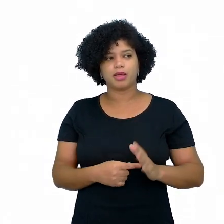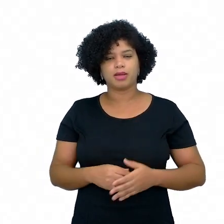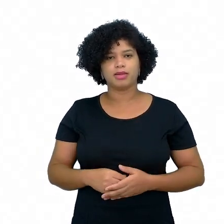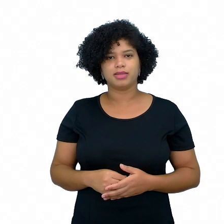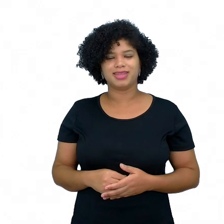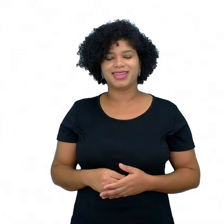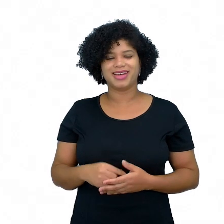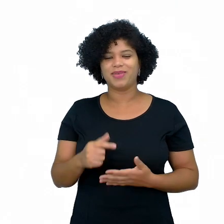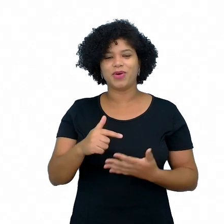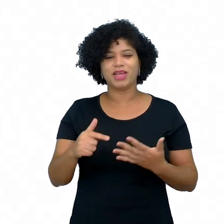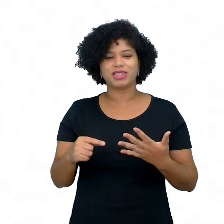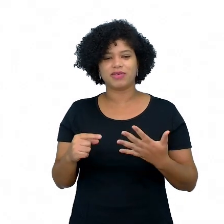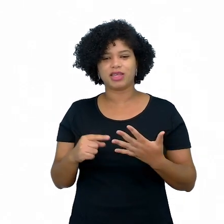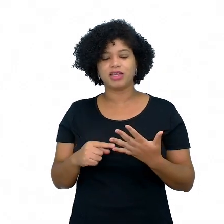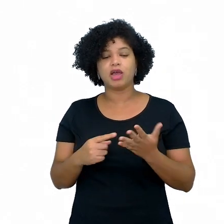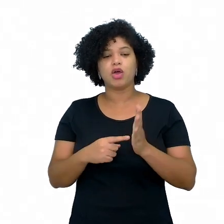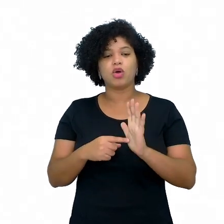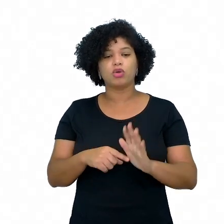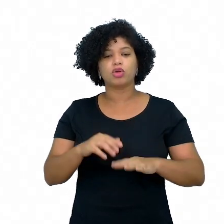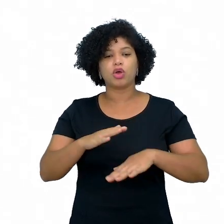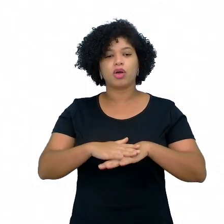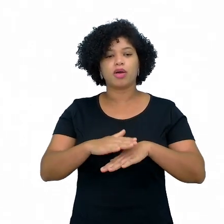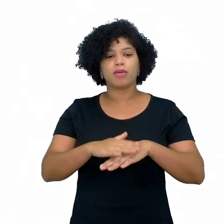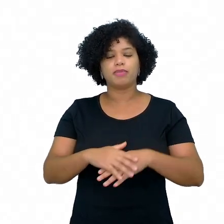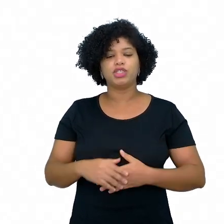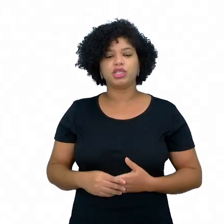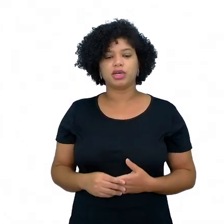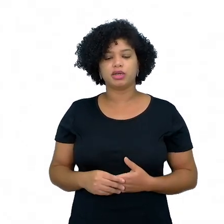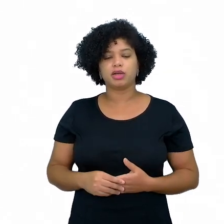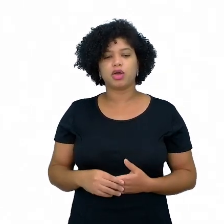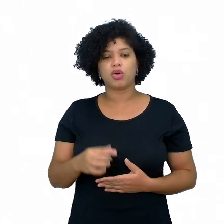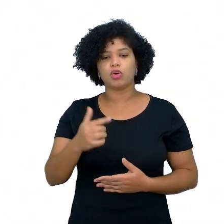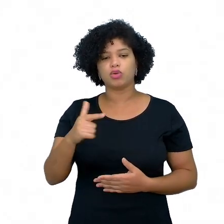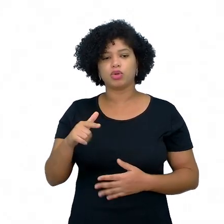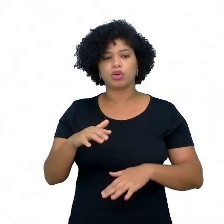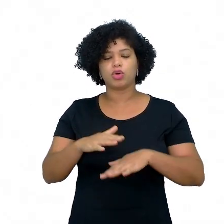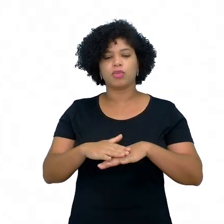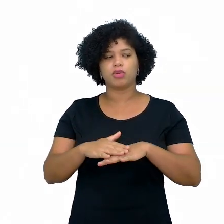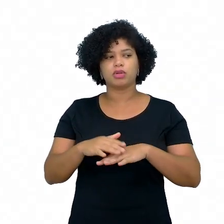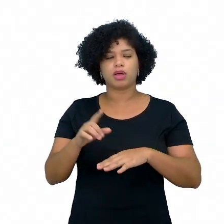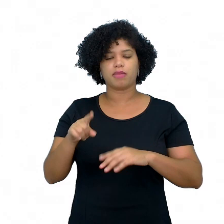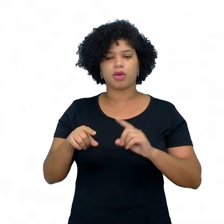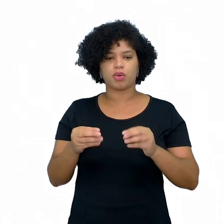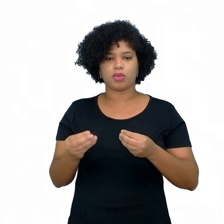irão confirmar o que está sendo proposto, tá?